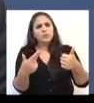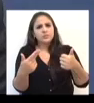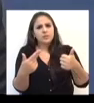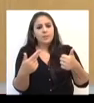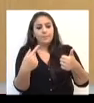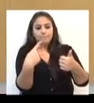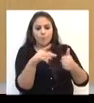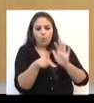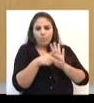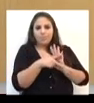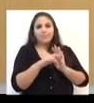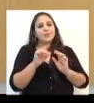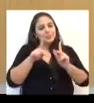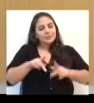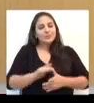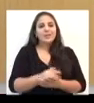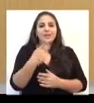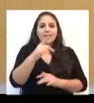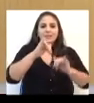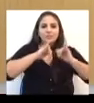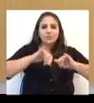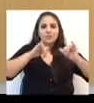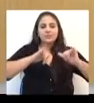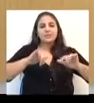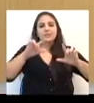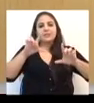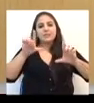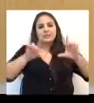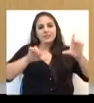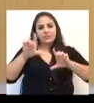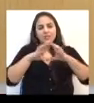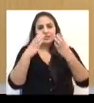para as pessoas. E estas foram as informações